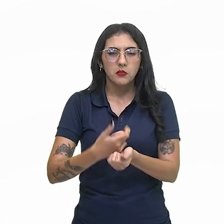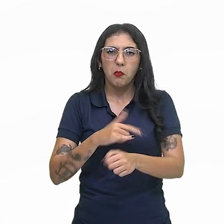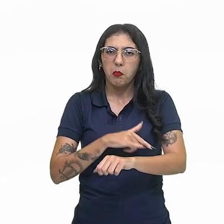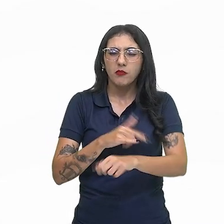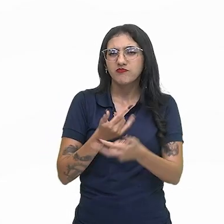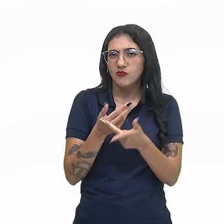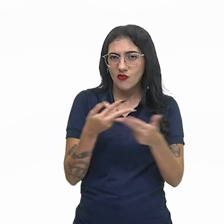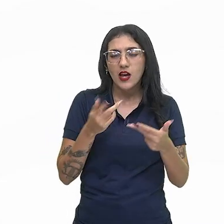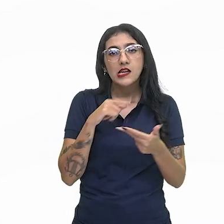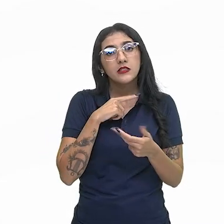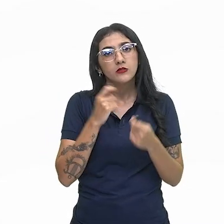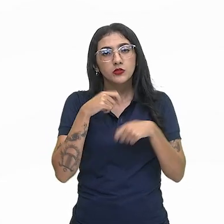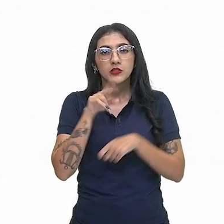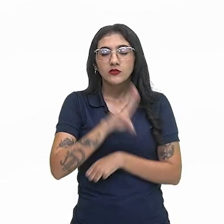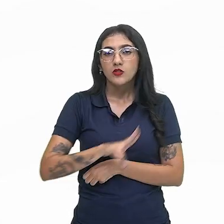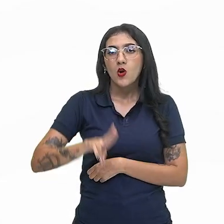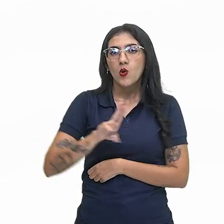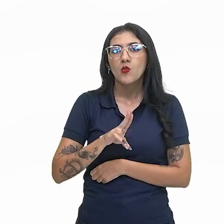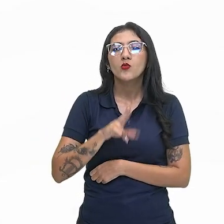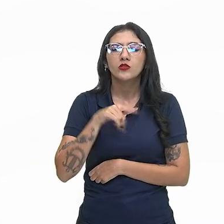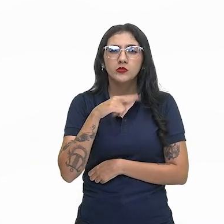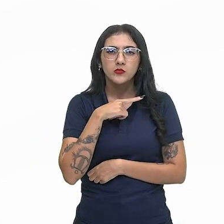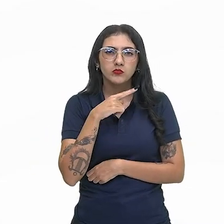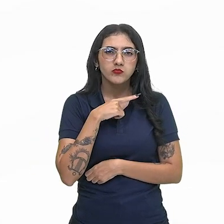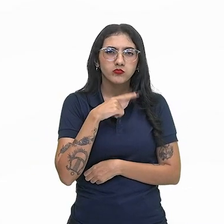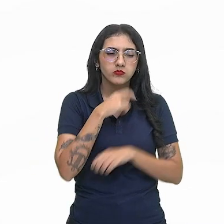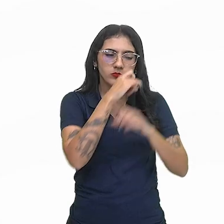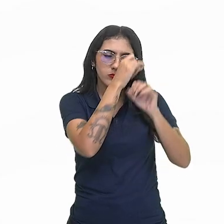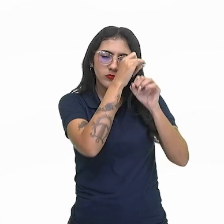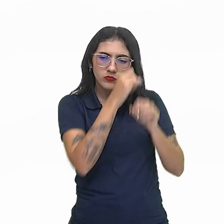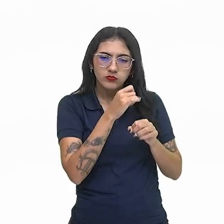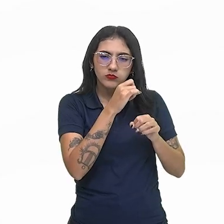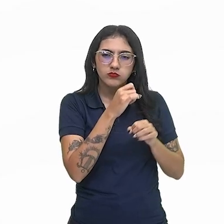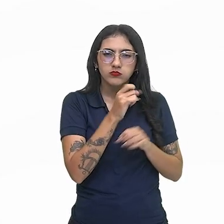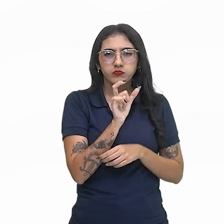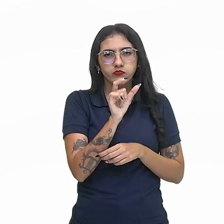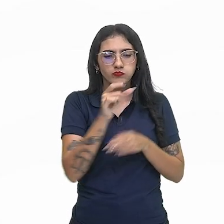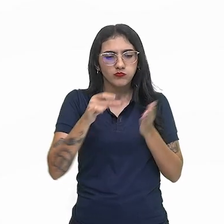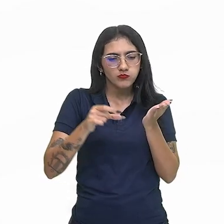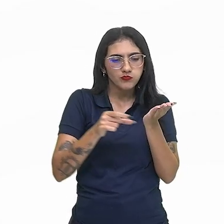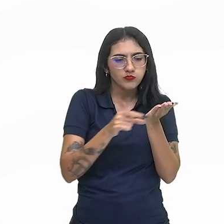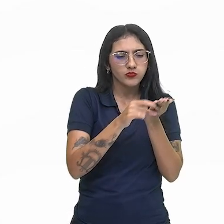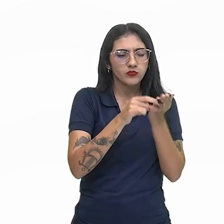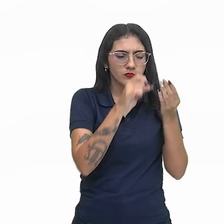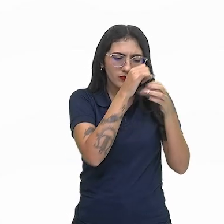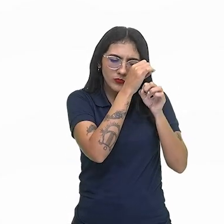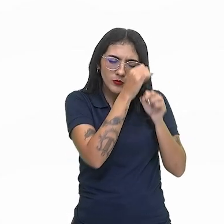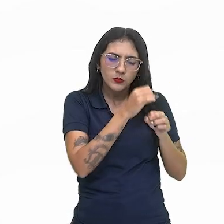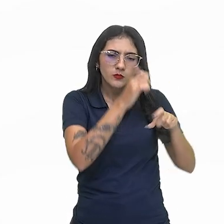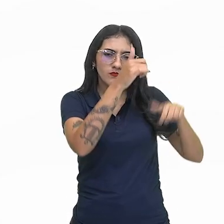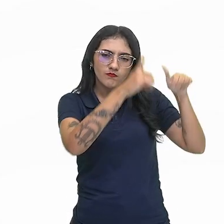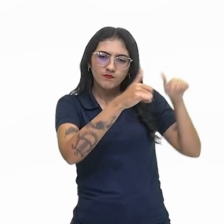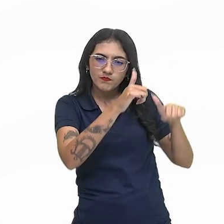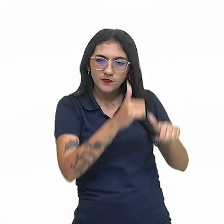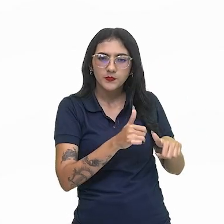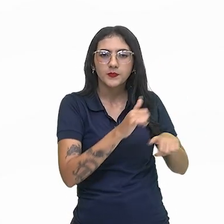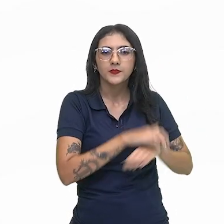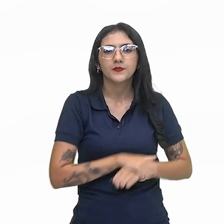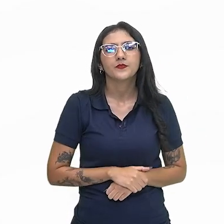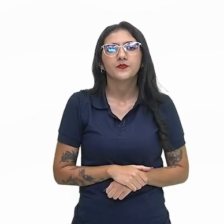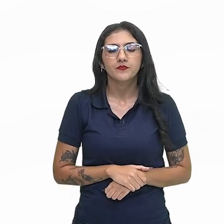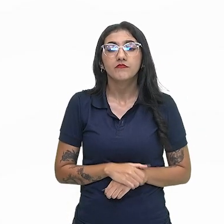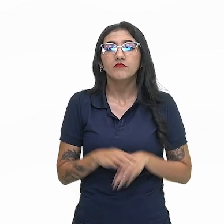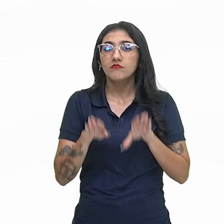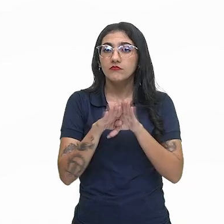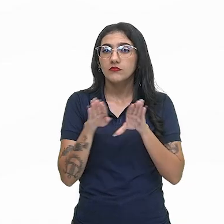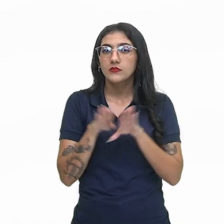é utilizado o microscópio justamente para nós conseguirmos ver aquilo que está presente nessas amostras biológicas. É utilizado